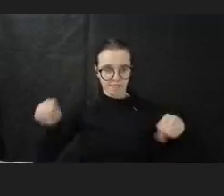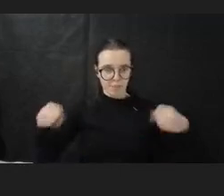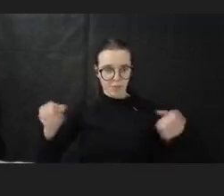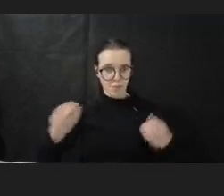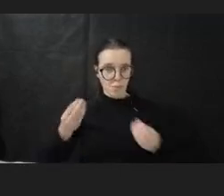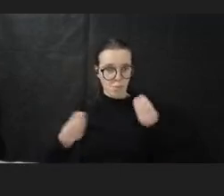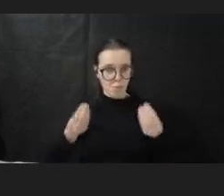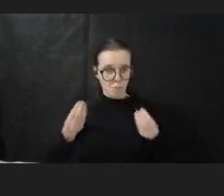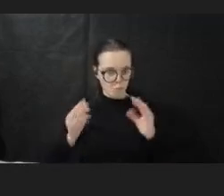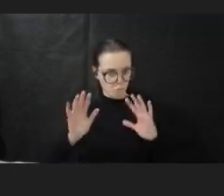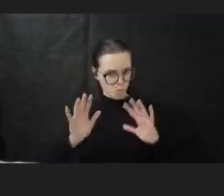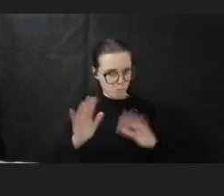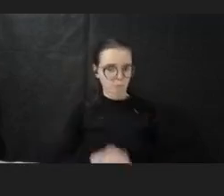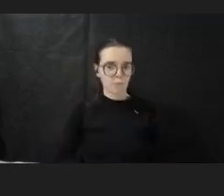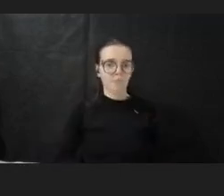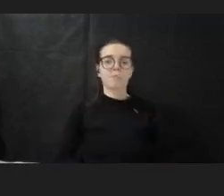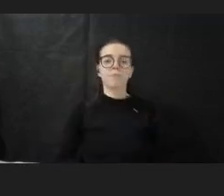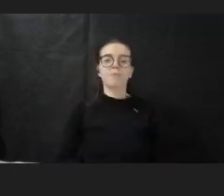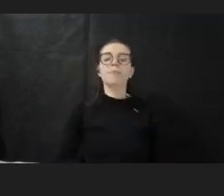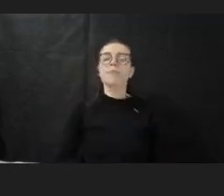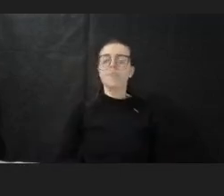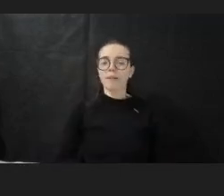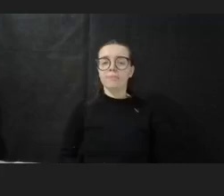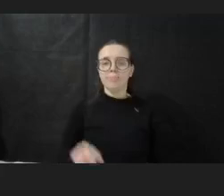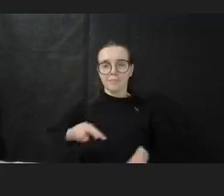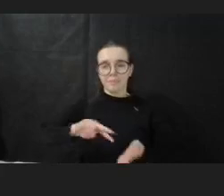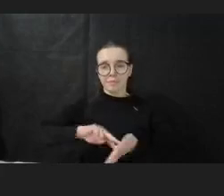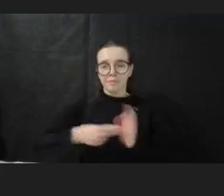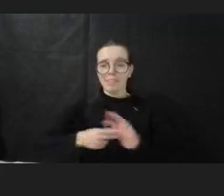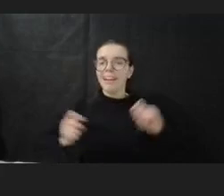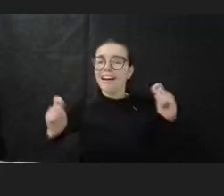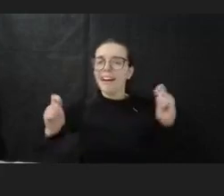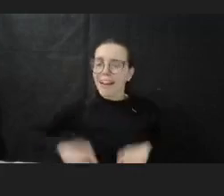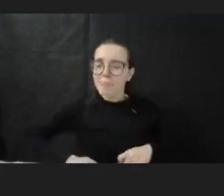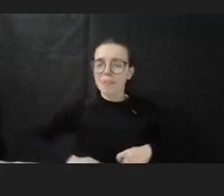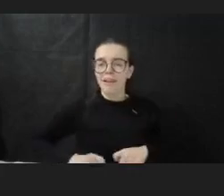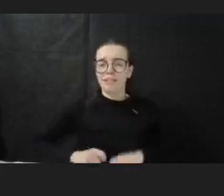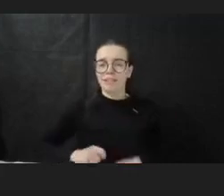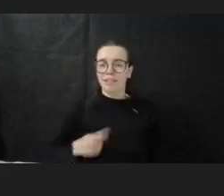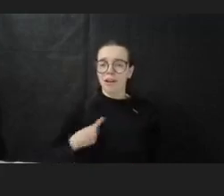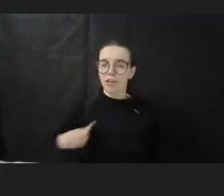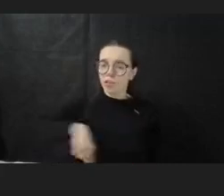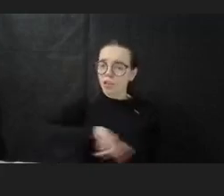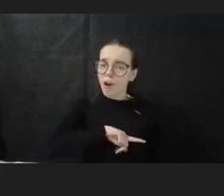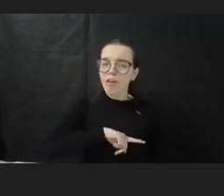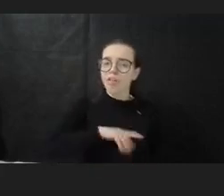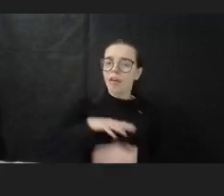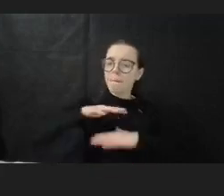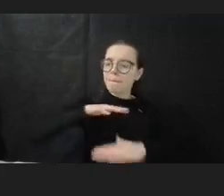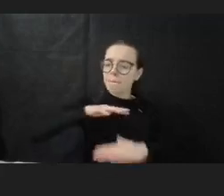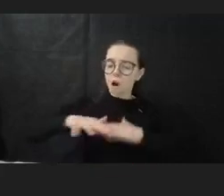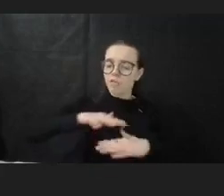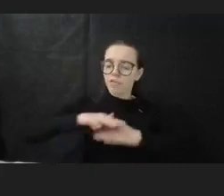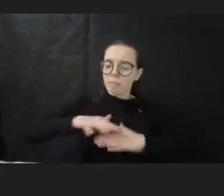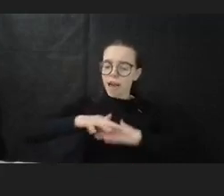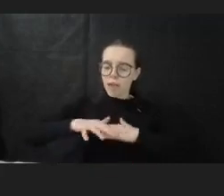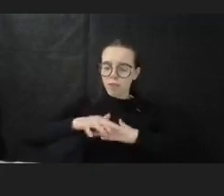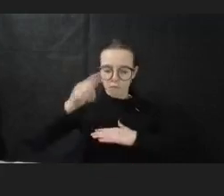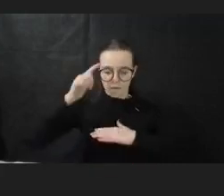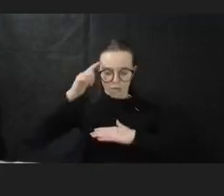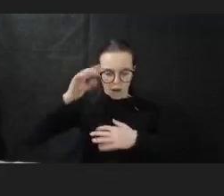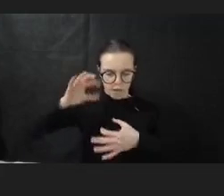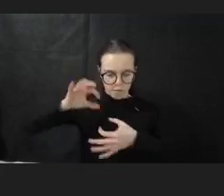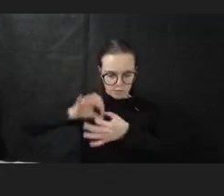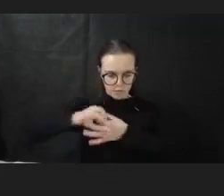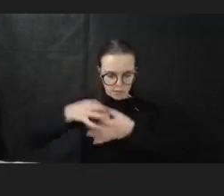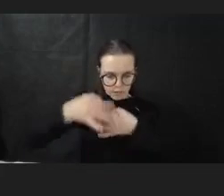Coordenação motora, que é a capacidade de nós executarmos movimentos de forma precisa e